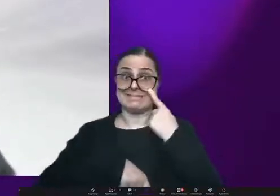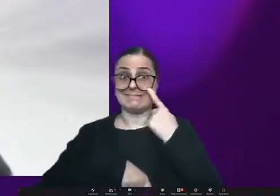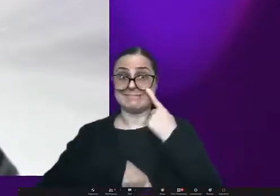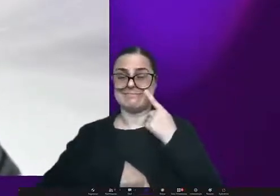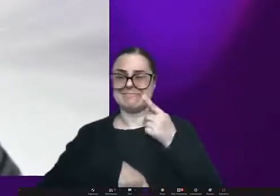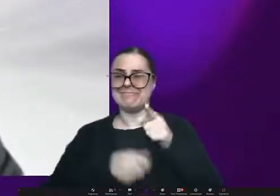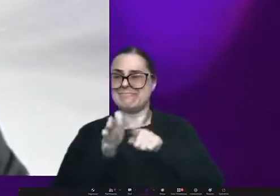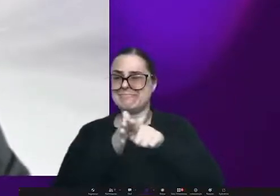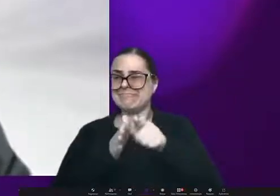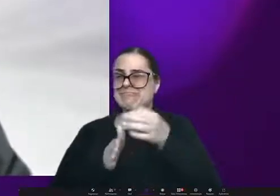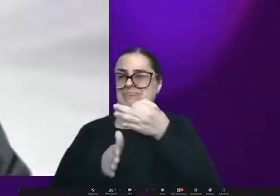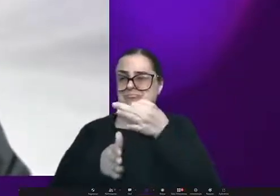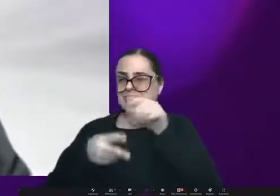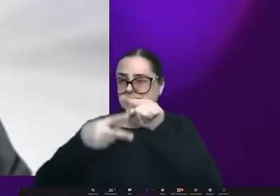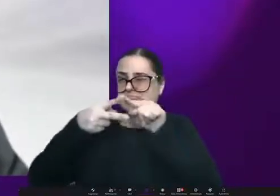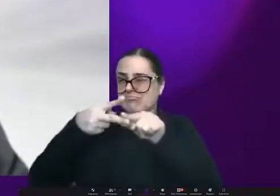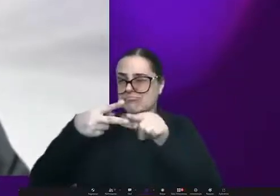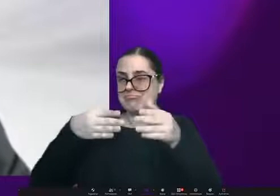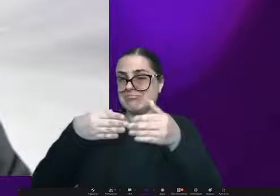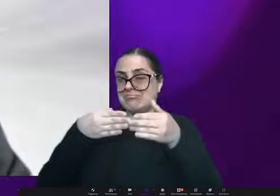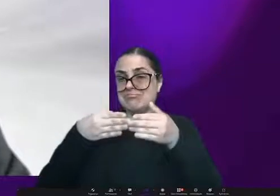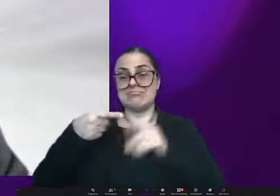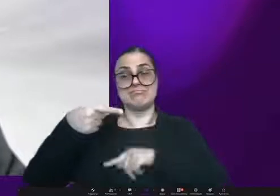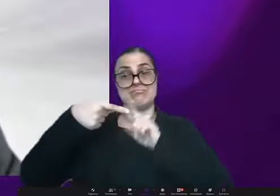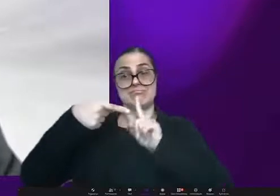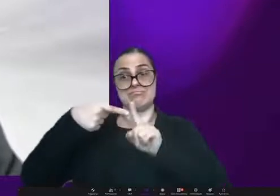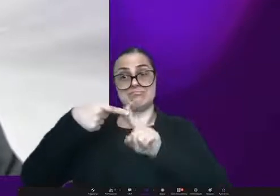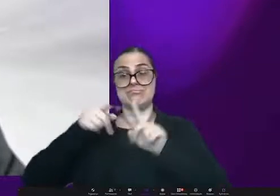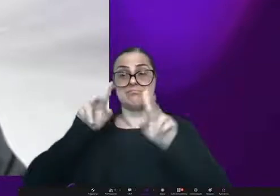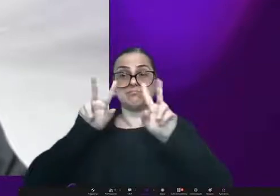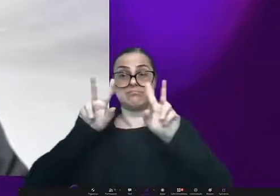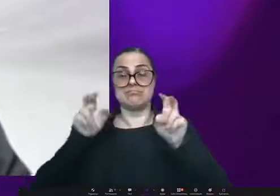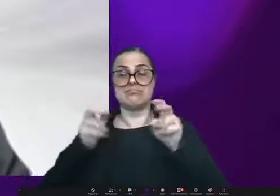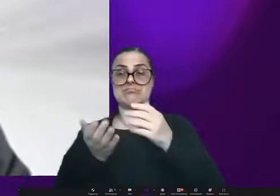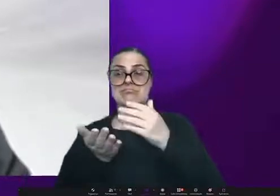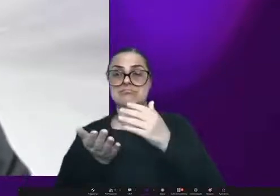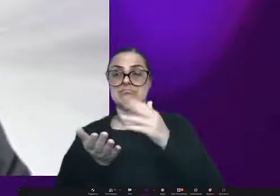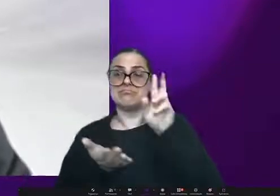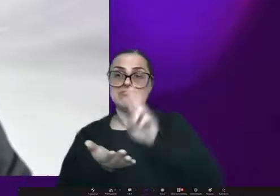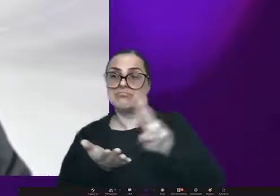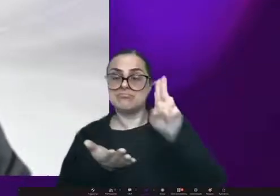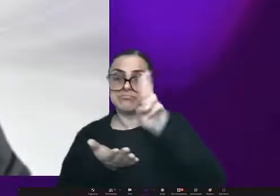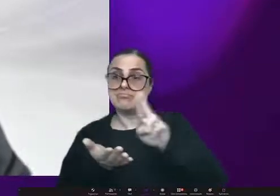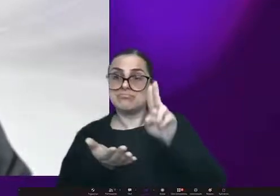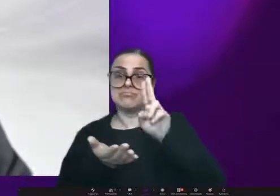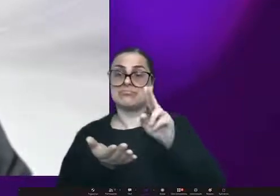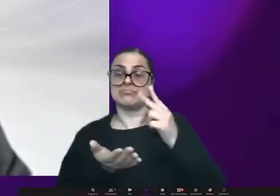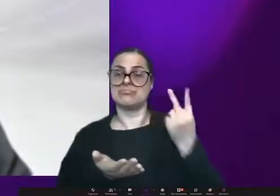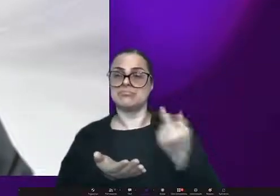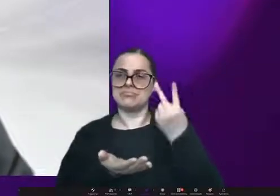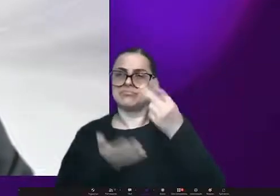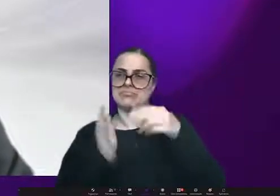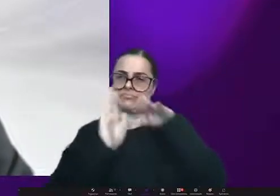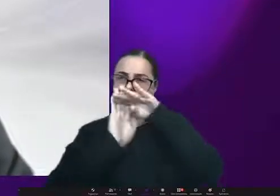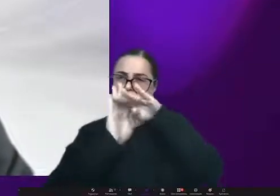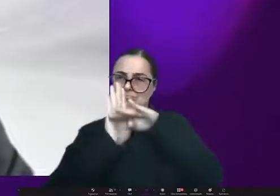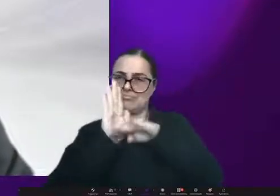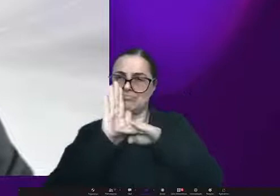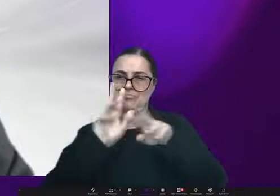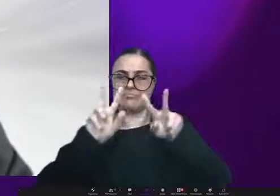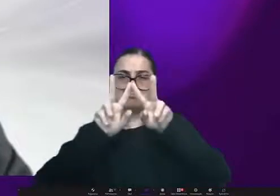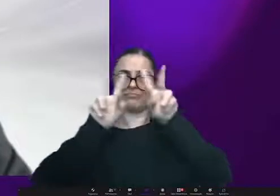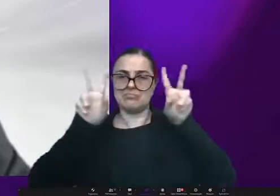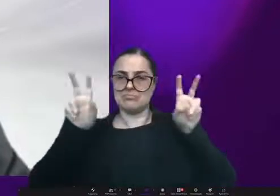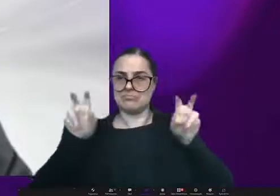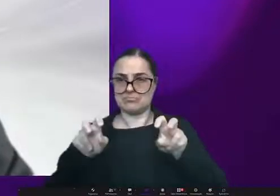dois aspectos. Primeiro, a introdução dos valores de alfa-feto, os critérios, e,